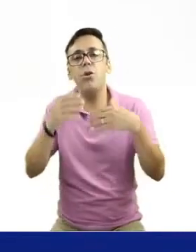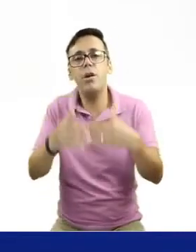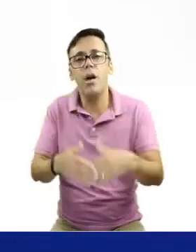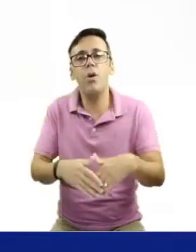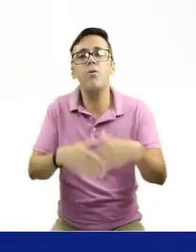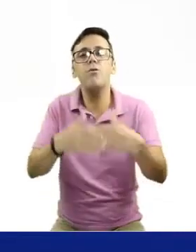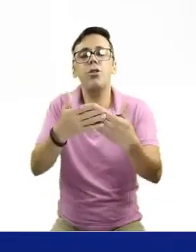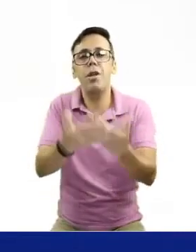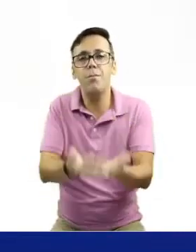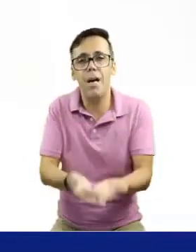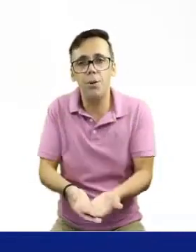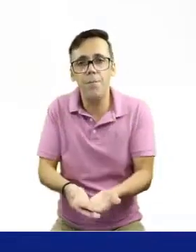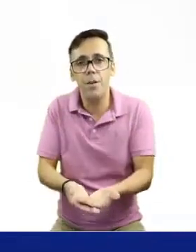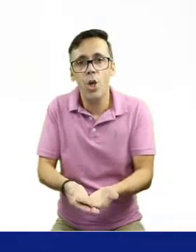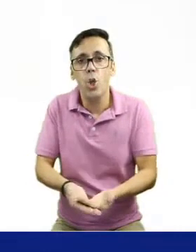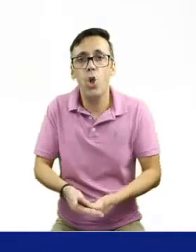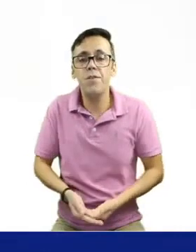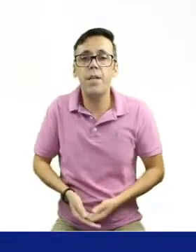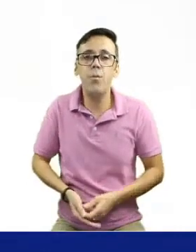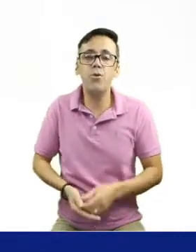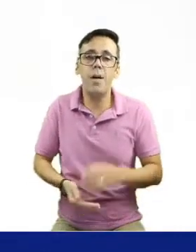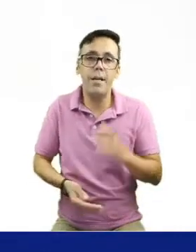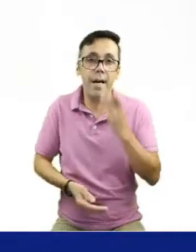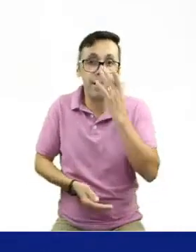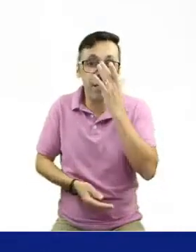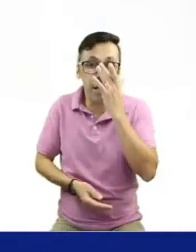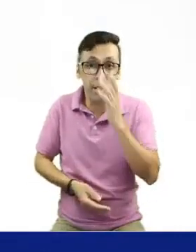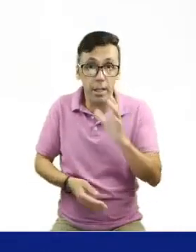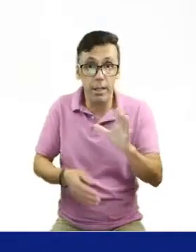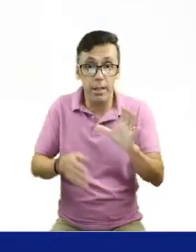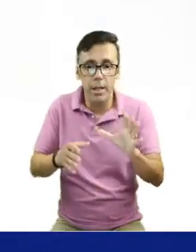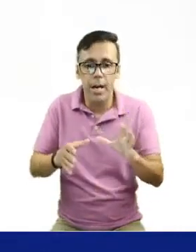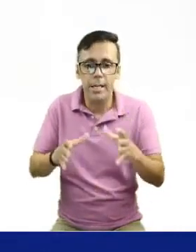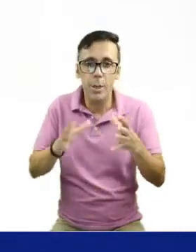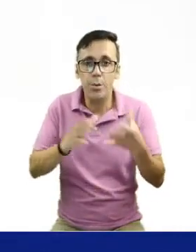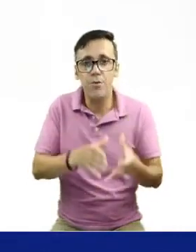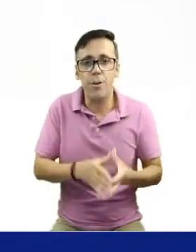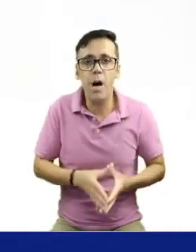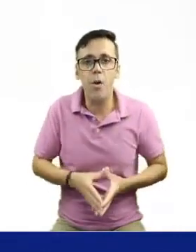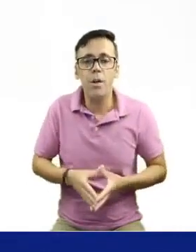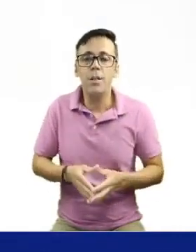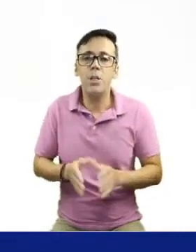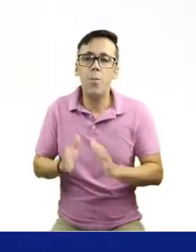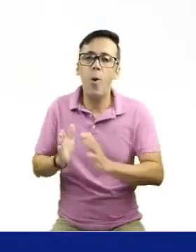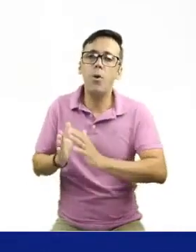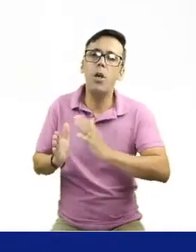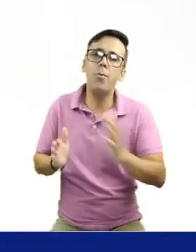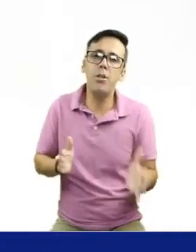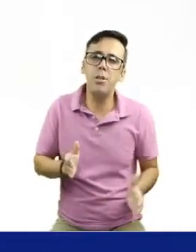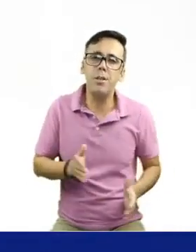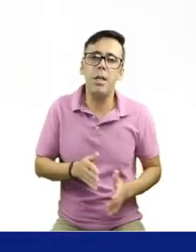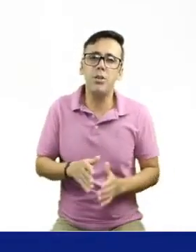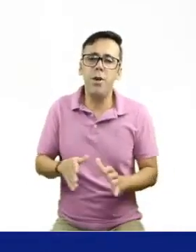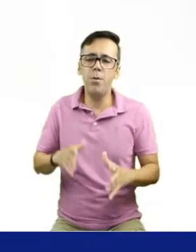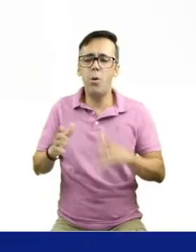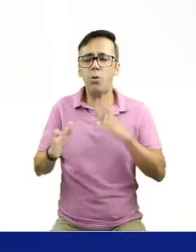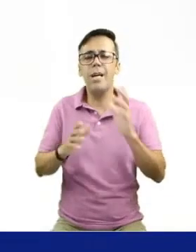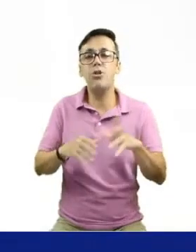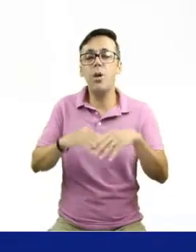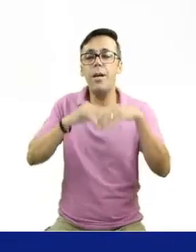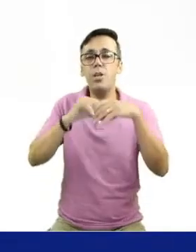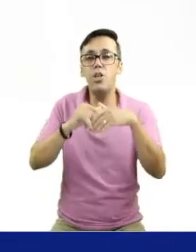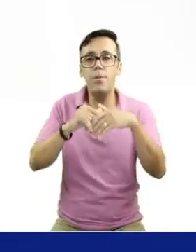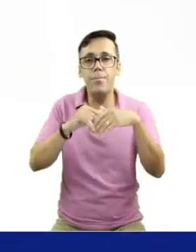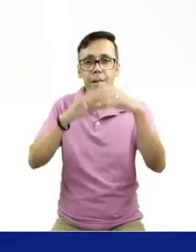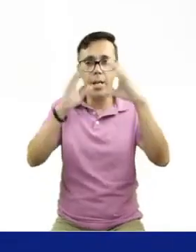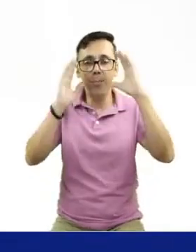próximo do local de trabalho nós temos aqui a aquele aquele aquele profissional está um pouquinho mais distante vamos